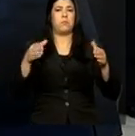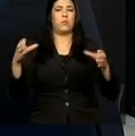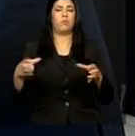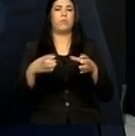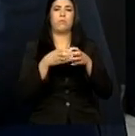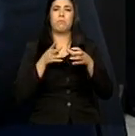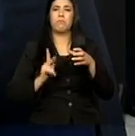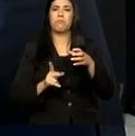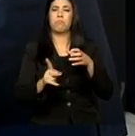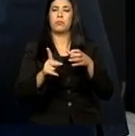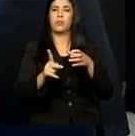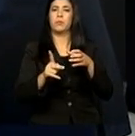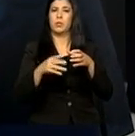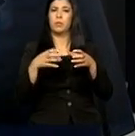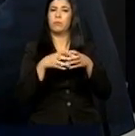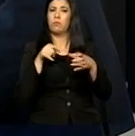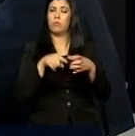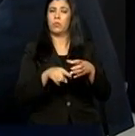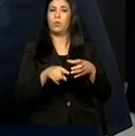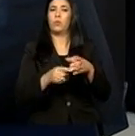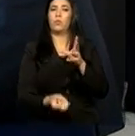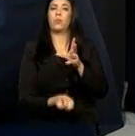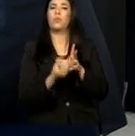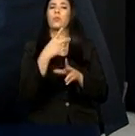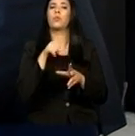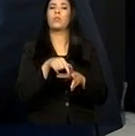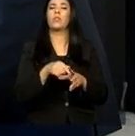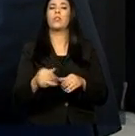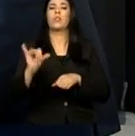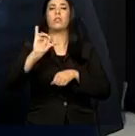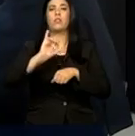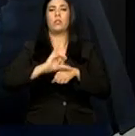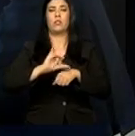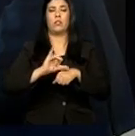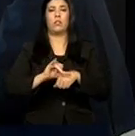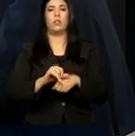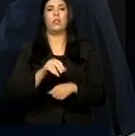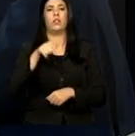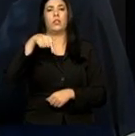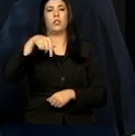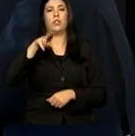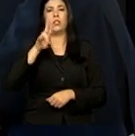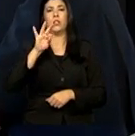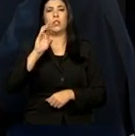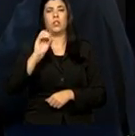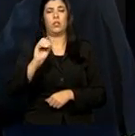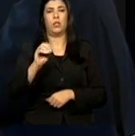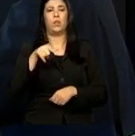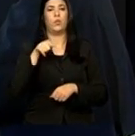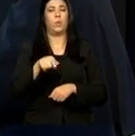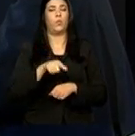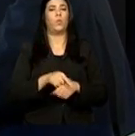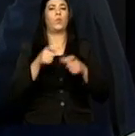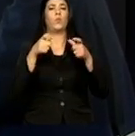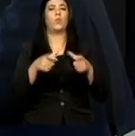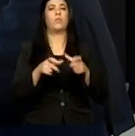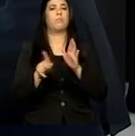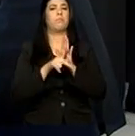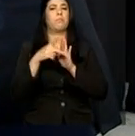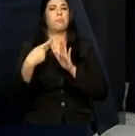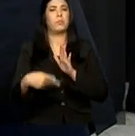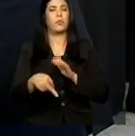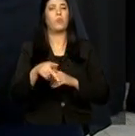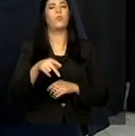aí vem a importância do nascimento dessa sede definitiva da Unasul em Quito, e o espaço que isso representa no